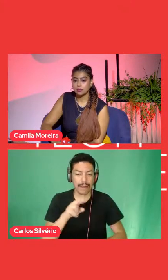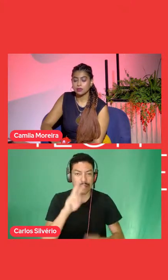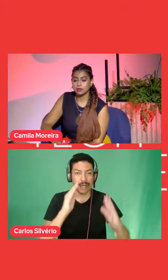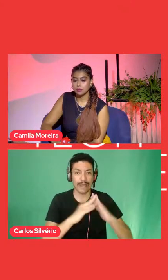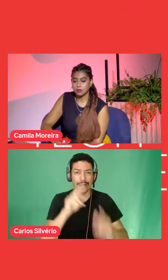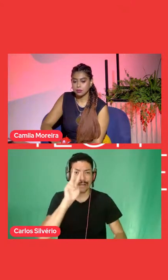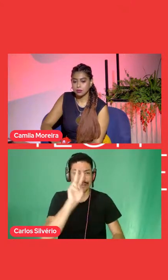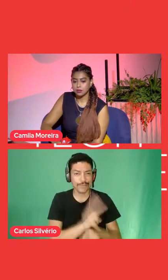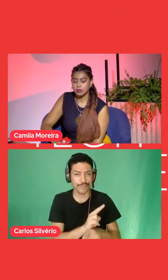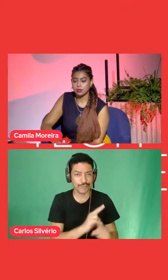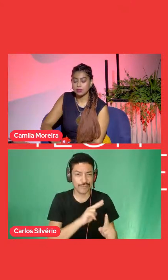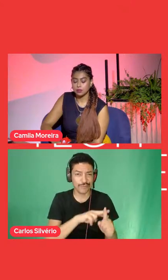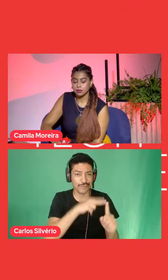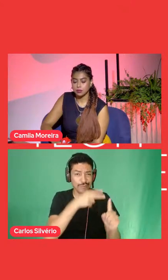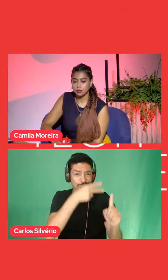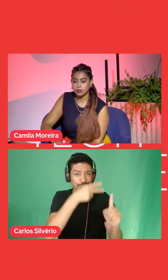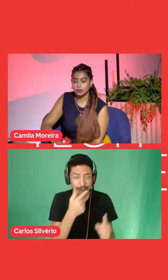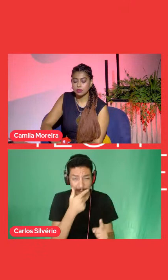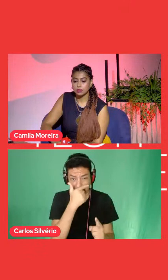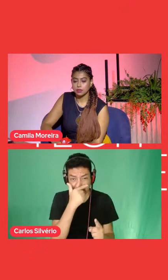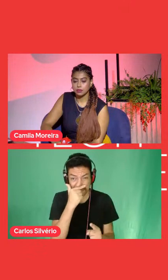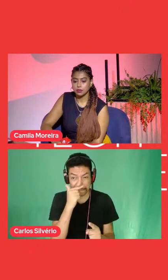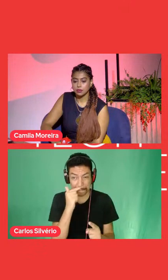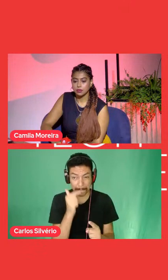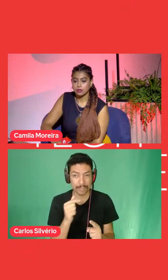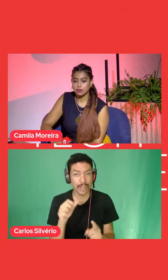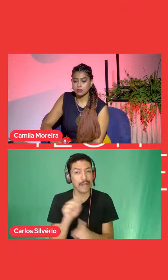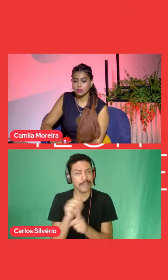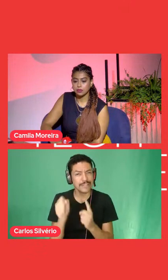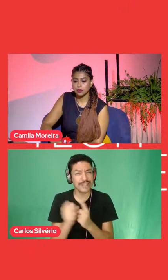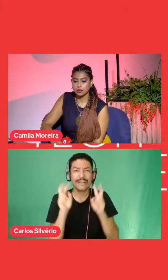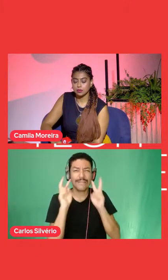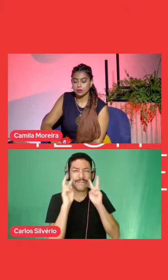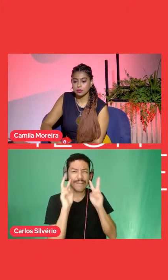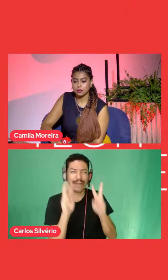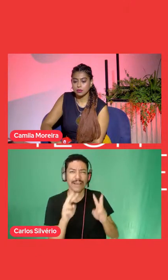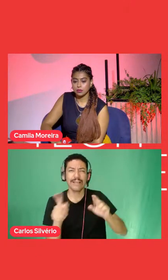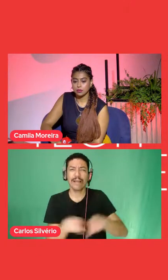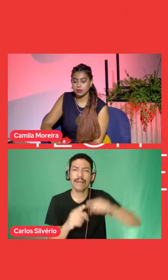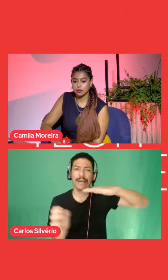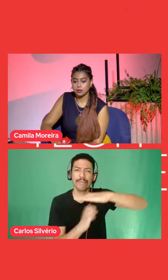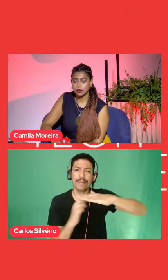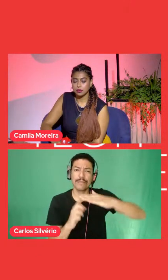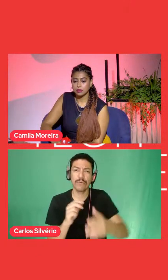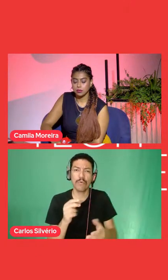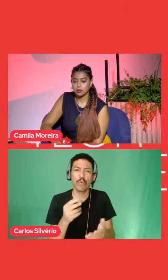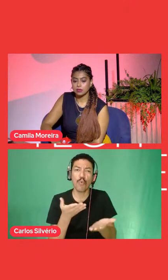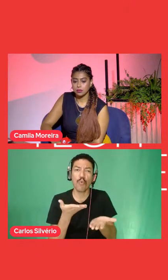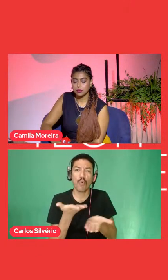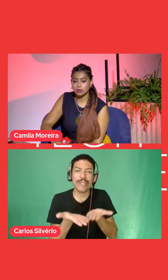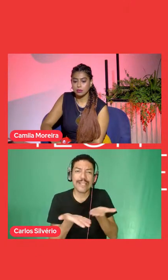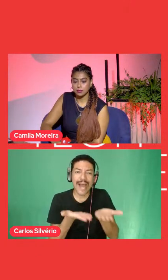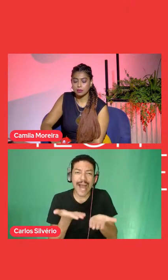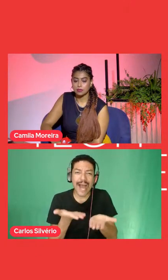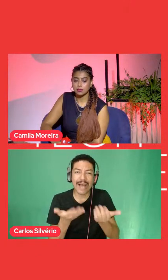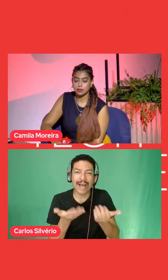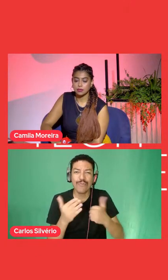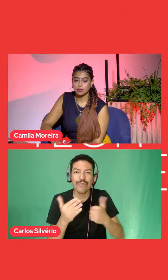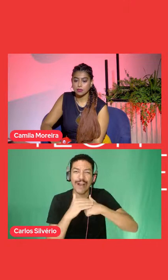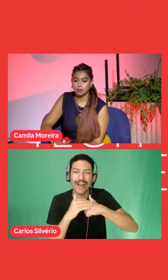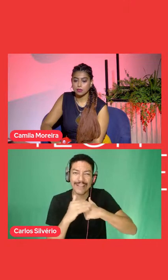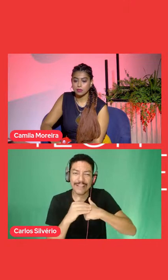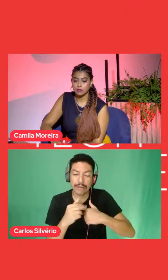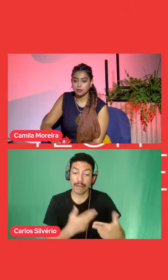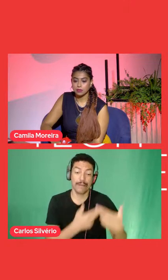Isso é muito visto na sociedade e nas empresas, que o papel do cuidar, né, é da mãe,